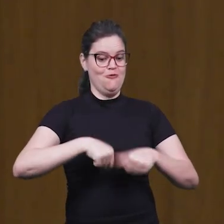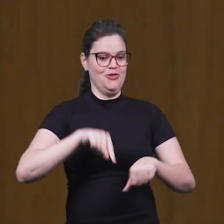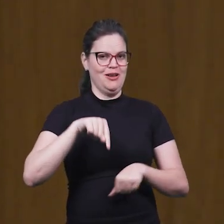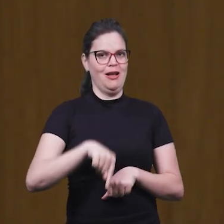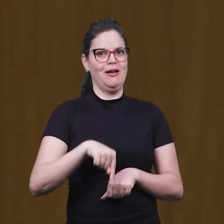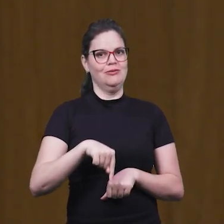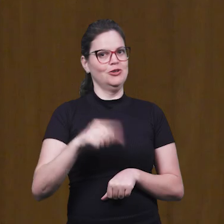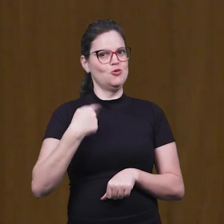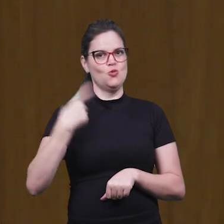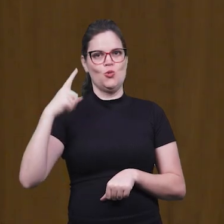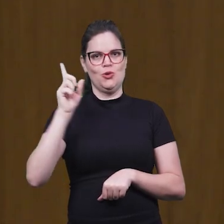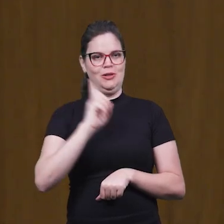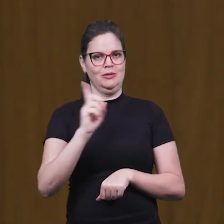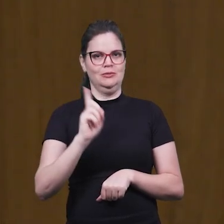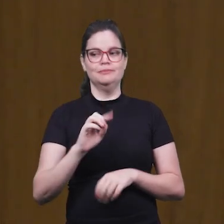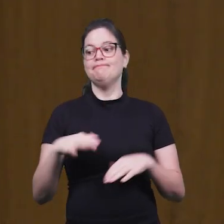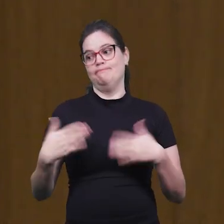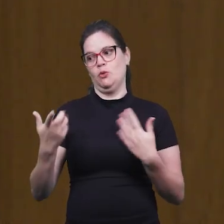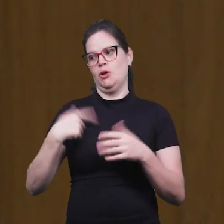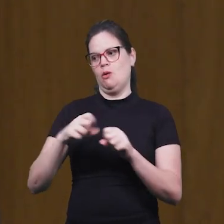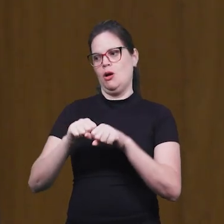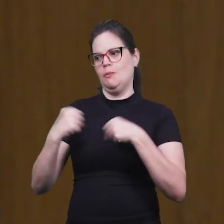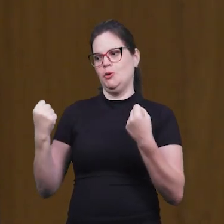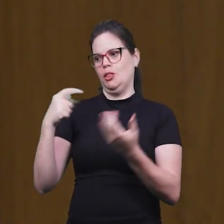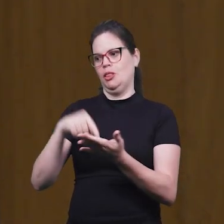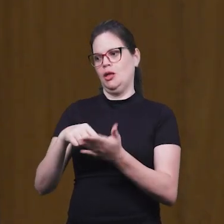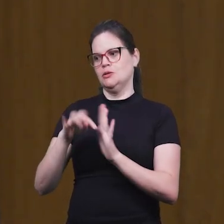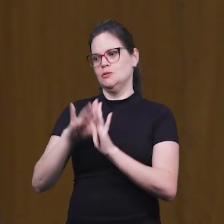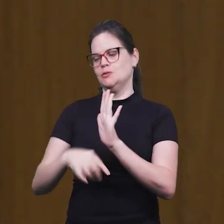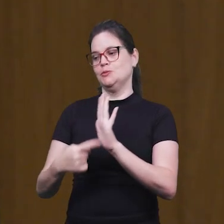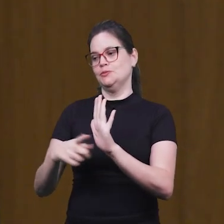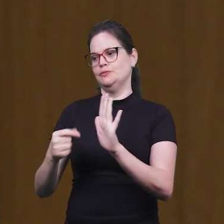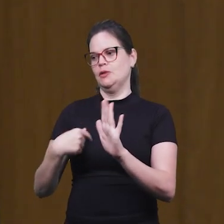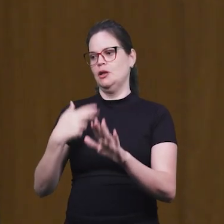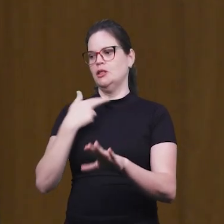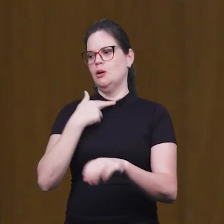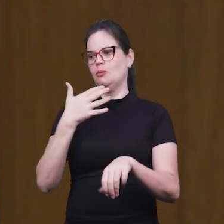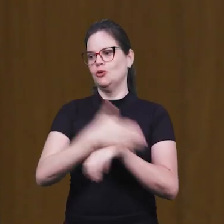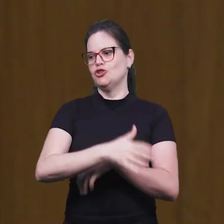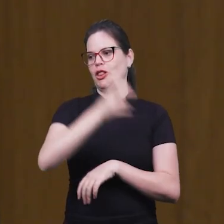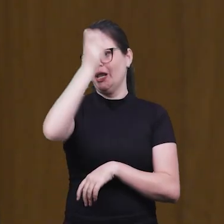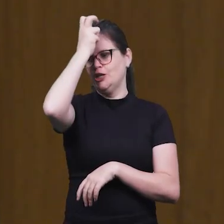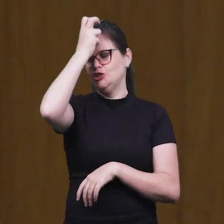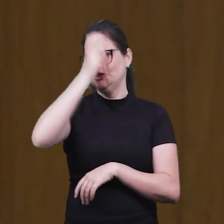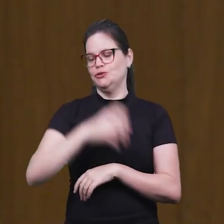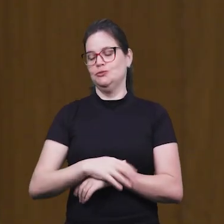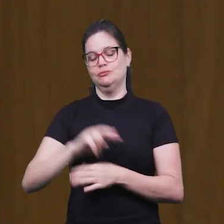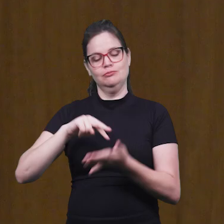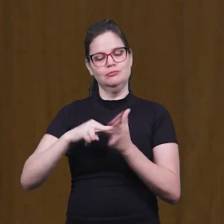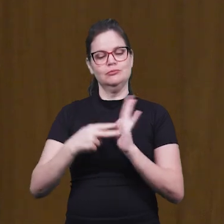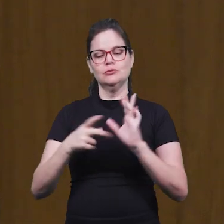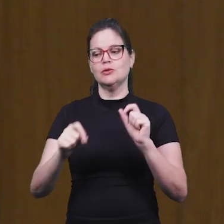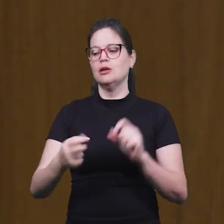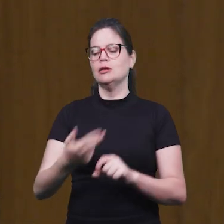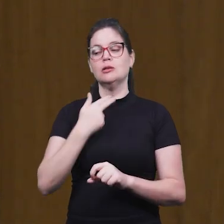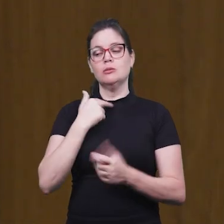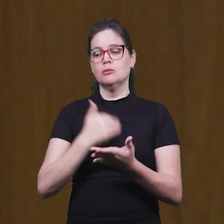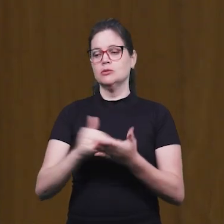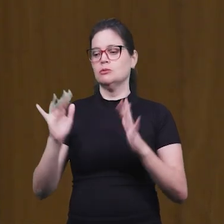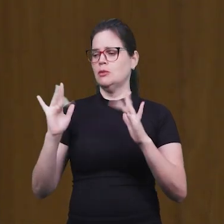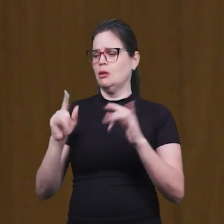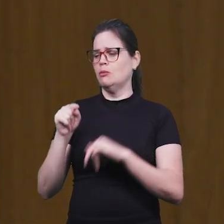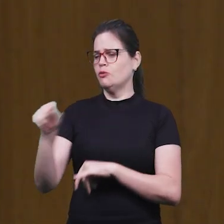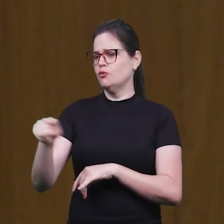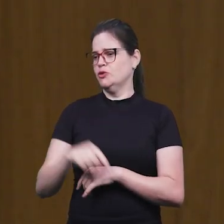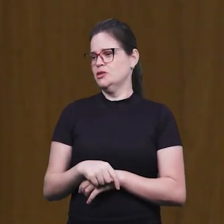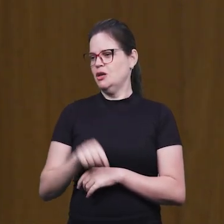eu ficava. Pois é, então eu abri a palavra e o Senhor disse assim, não entreis no Egito. Então isso significa que eu